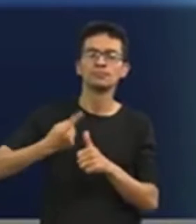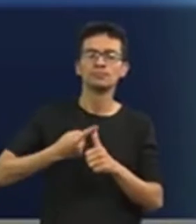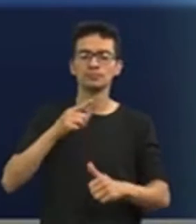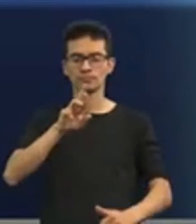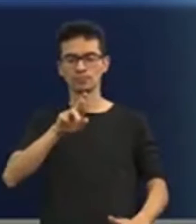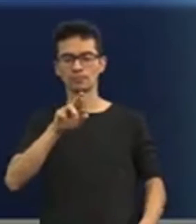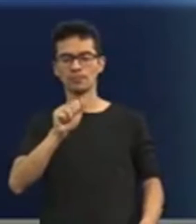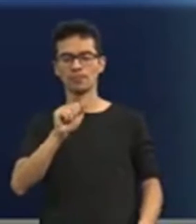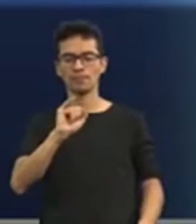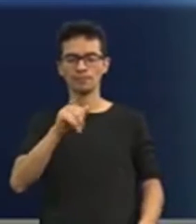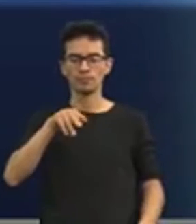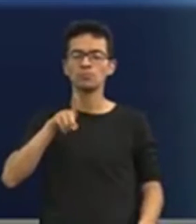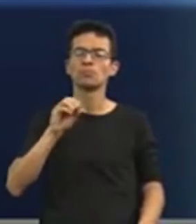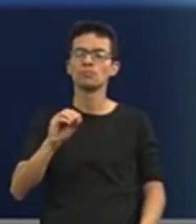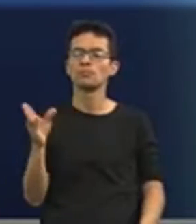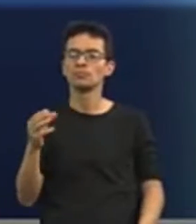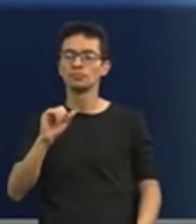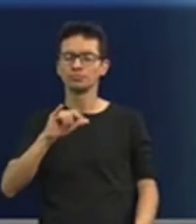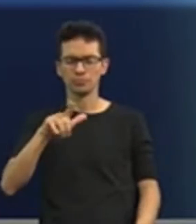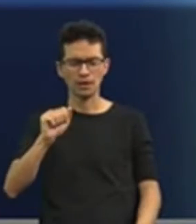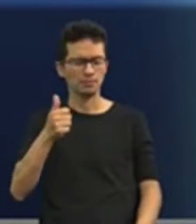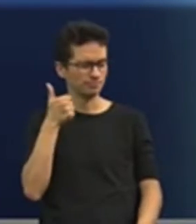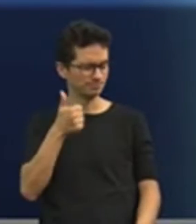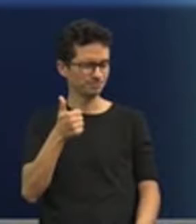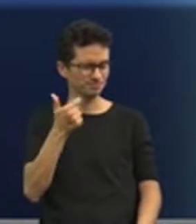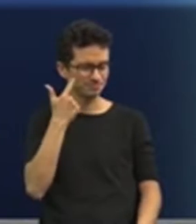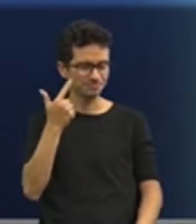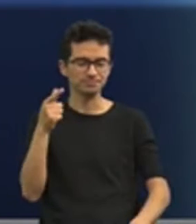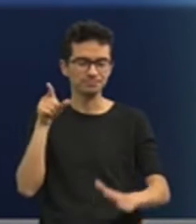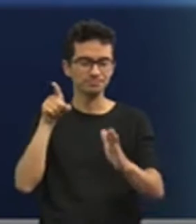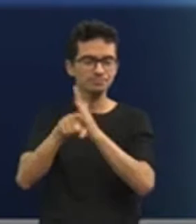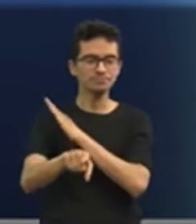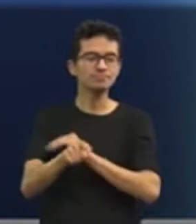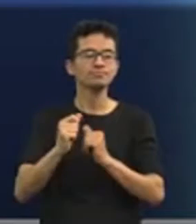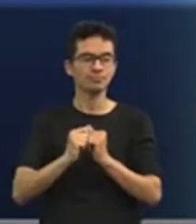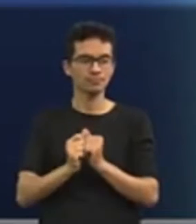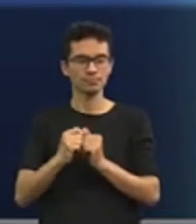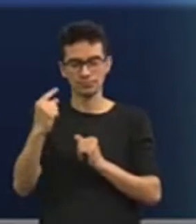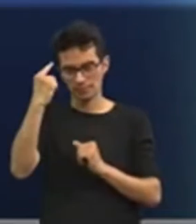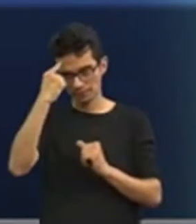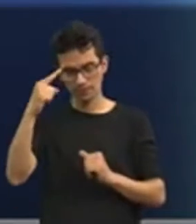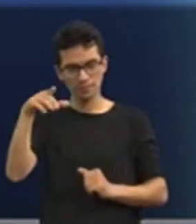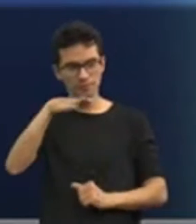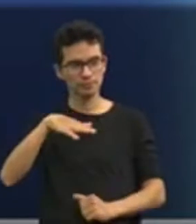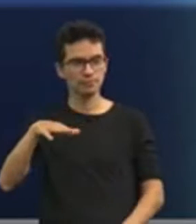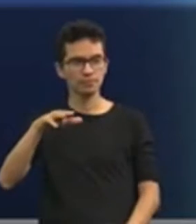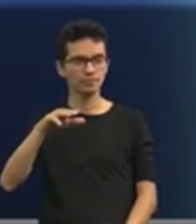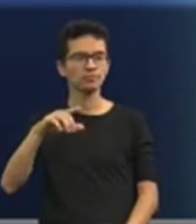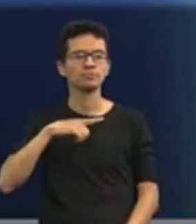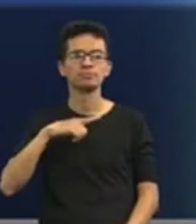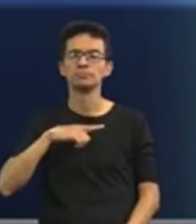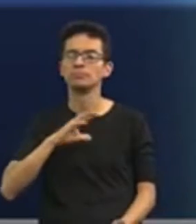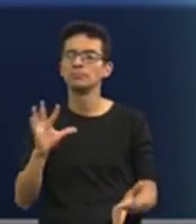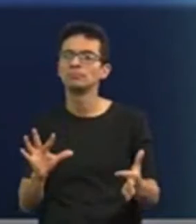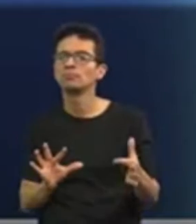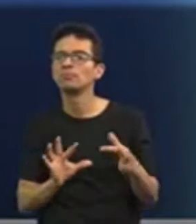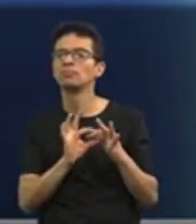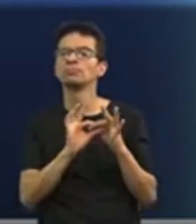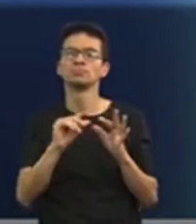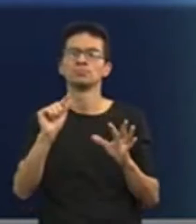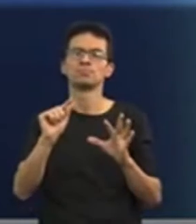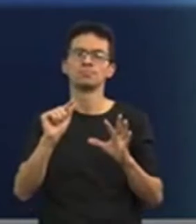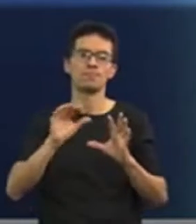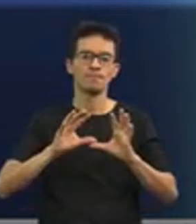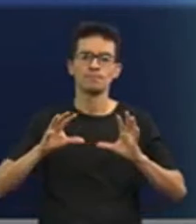o Raimundo Silva tudo bem Ó a questão pede o seguinte com base nesse excerto e relacionando ao